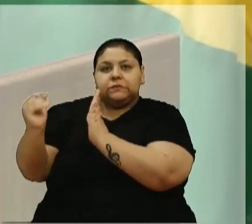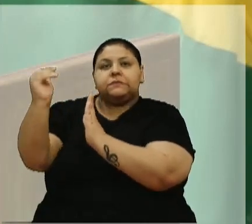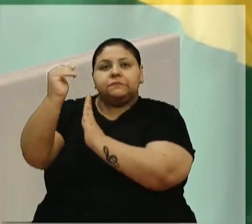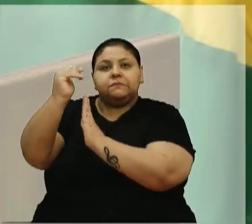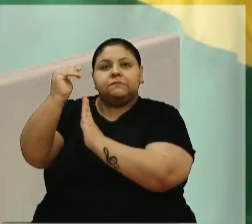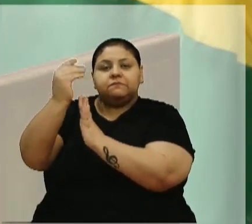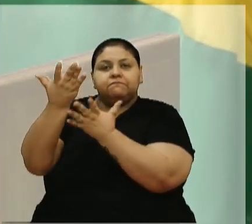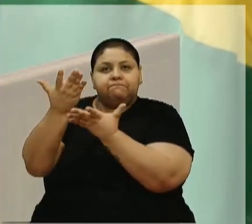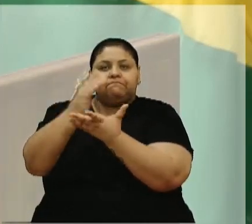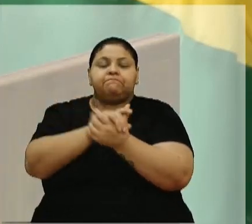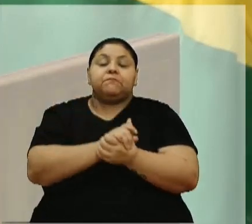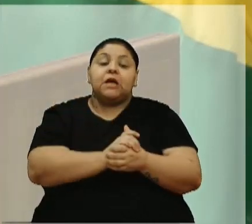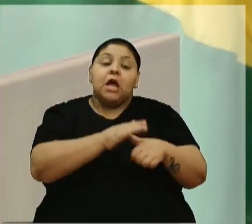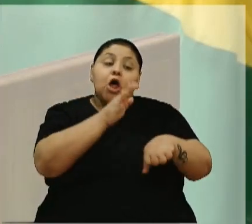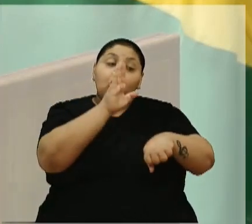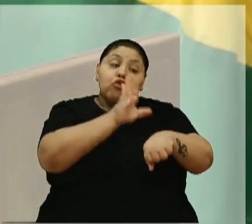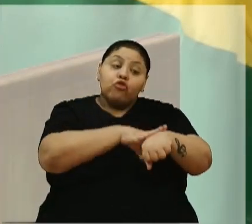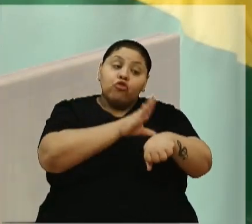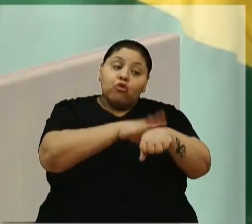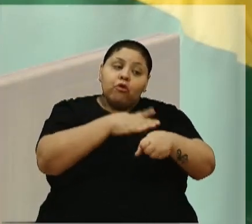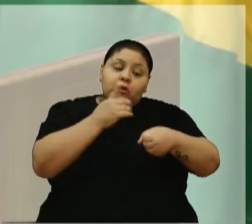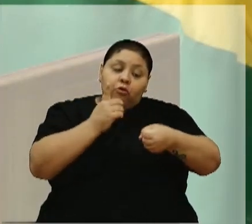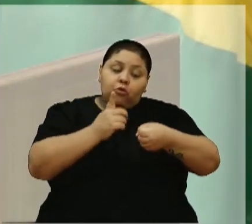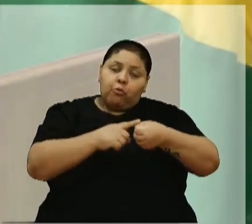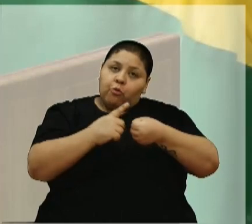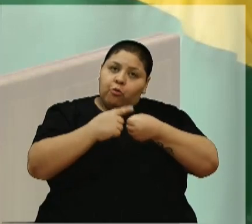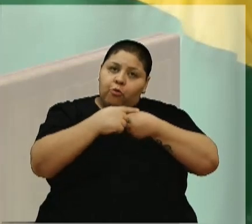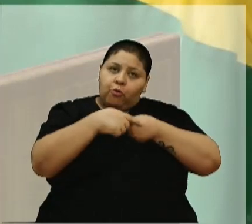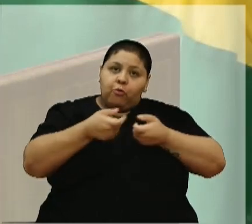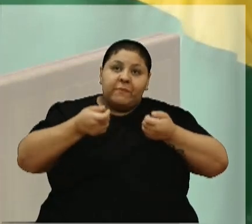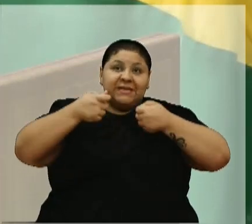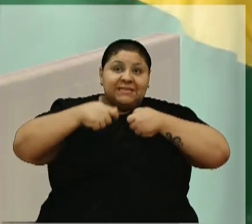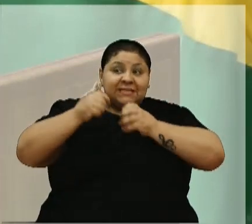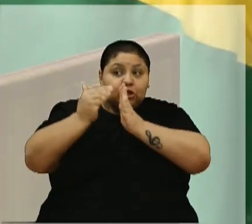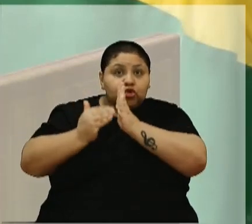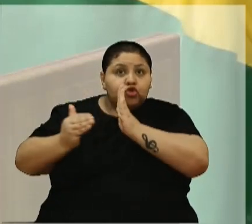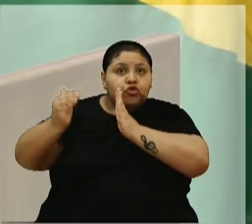No momento em que a cidade precisa do Supremo,